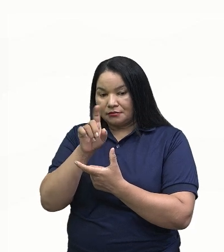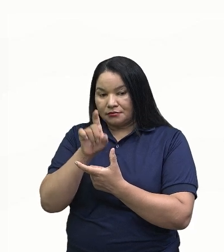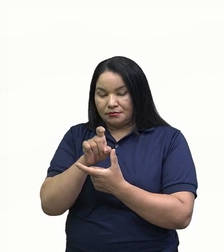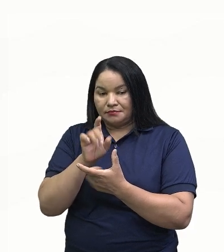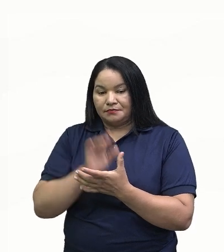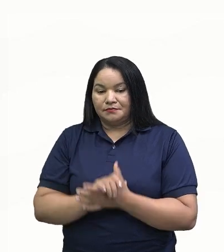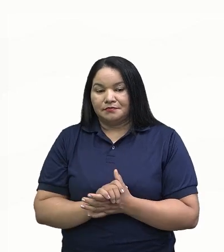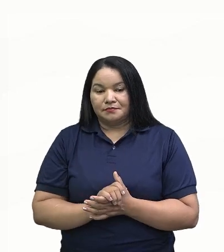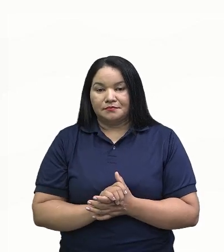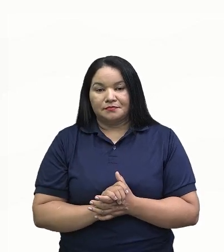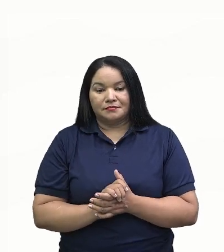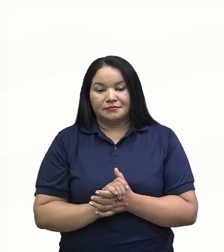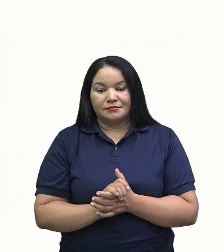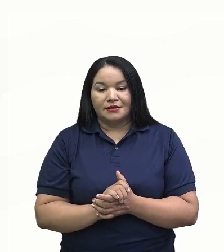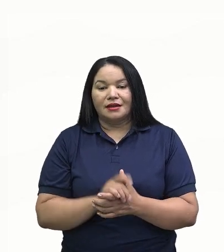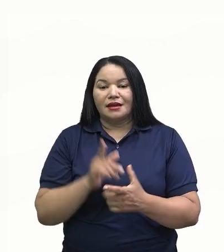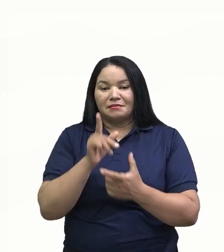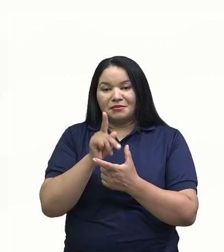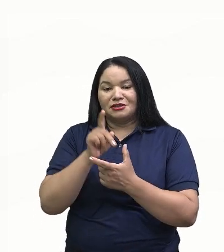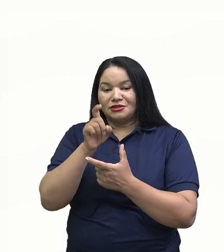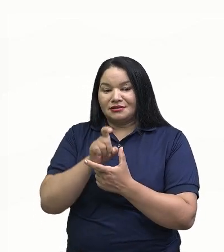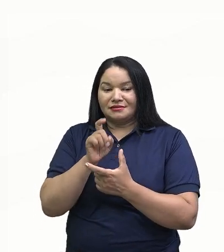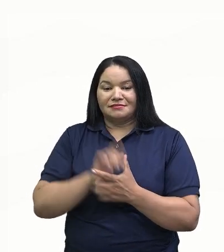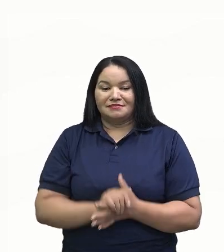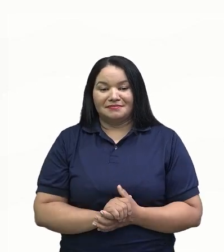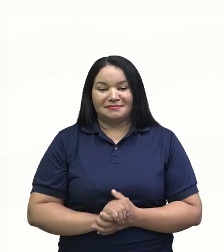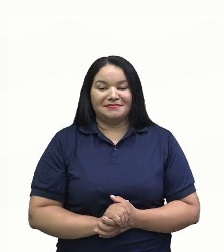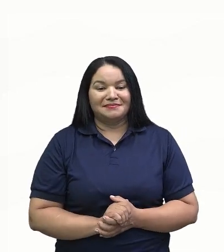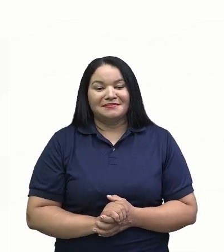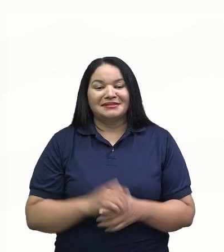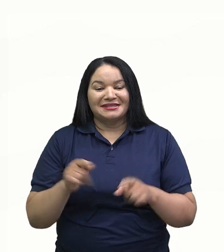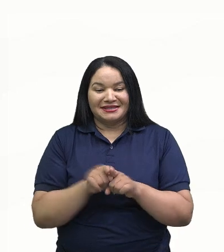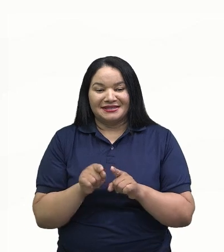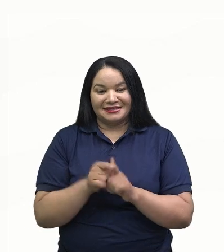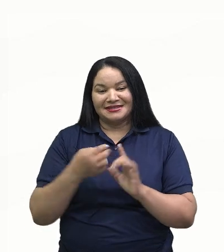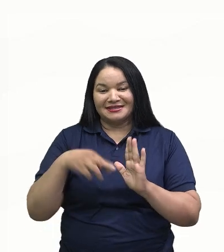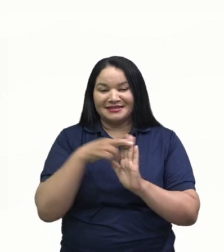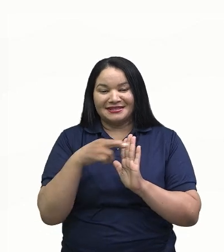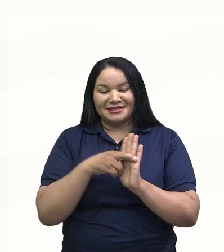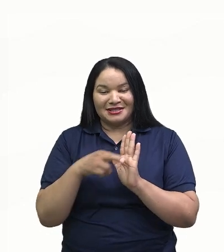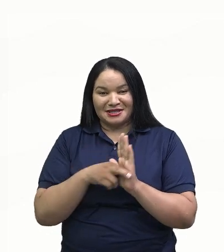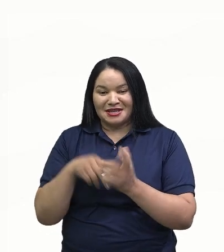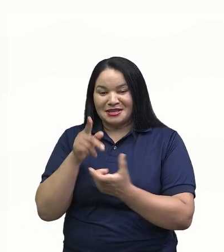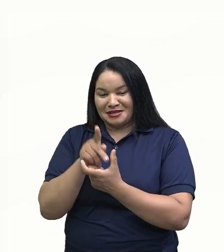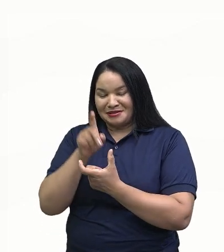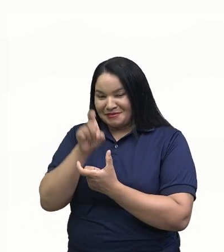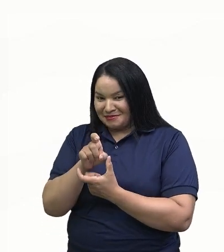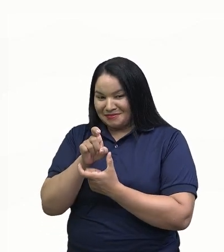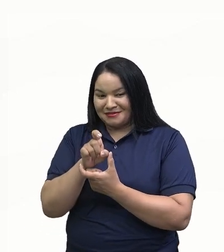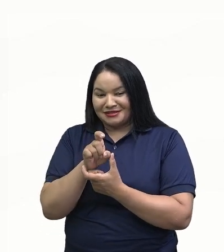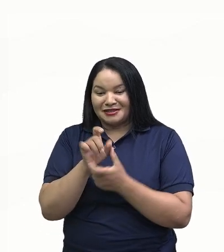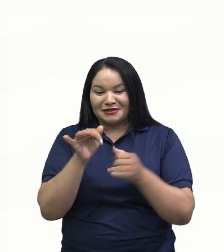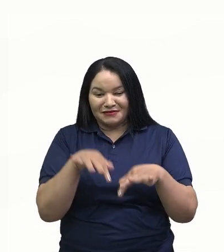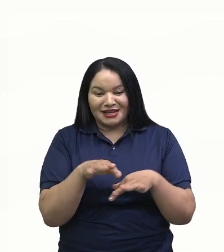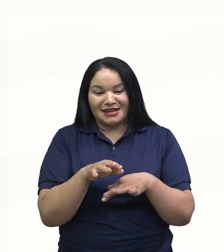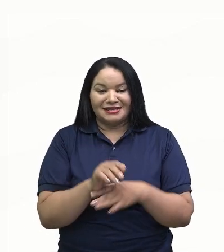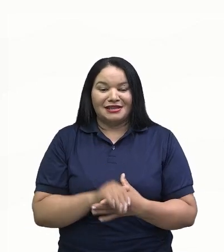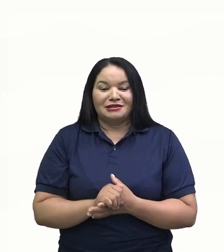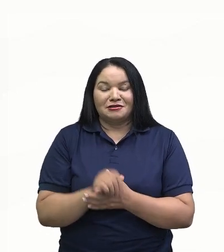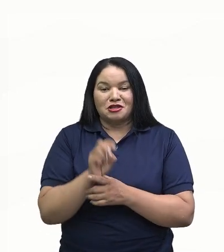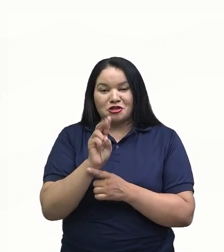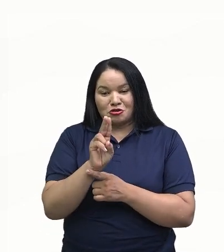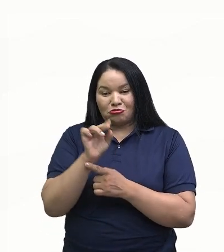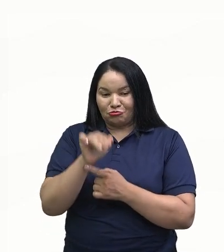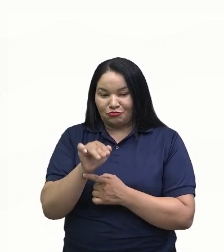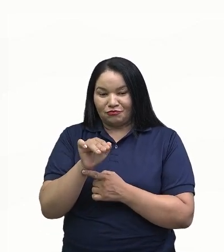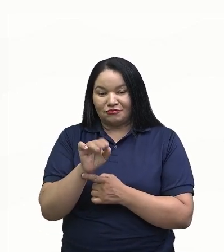As paroxítonas. Acentuam-se graficamente as palavras paroxítonas terminadas em ou